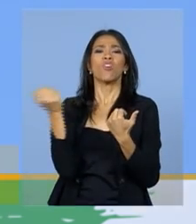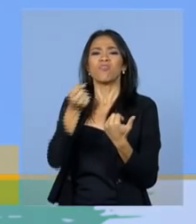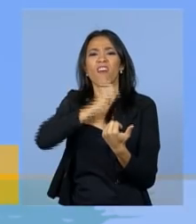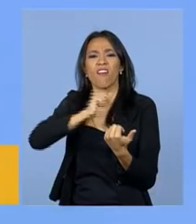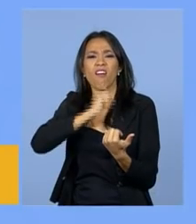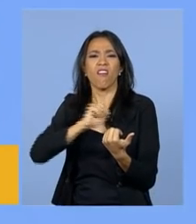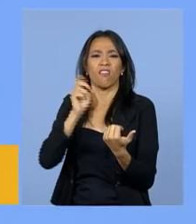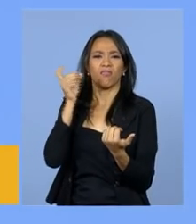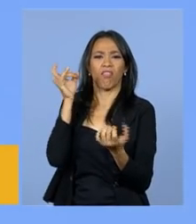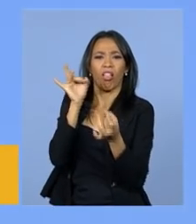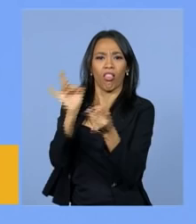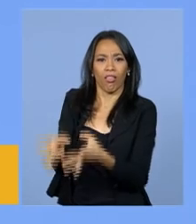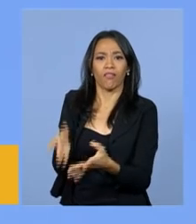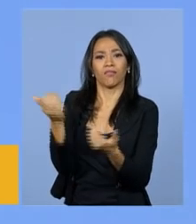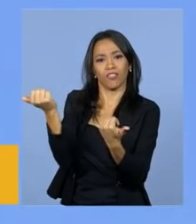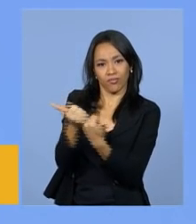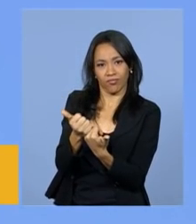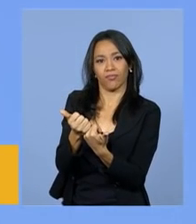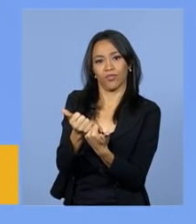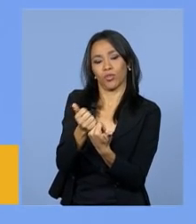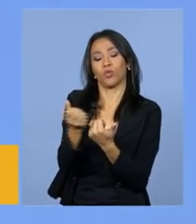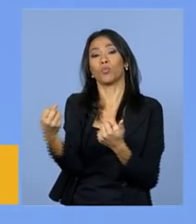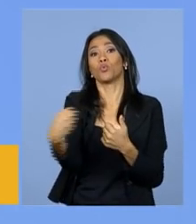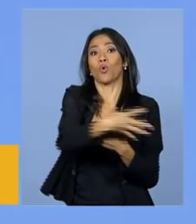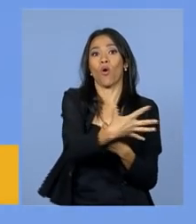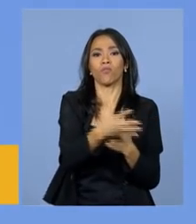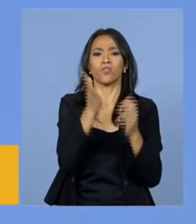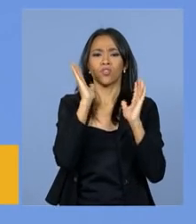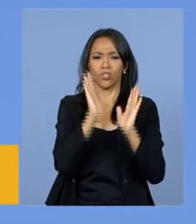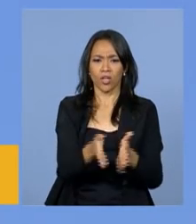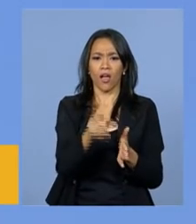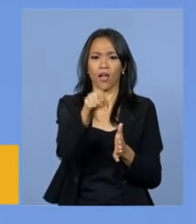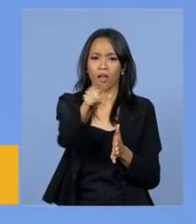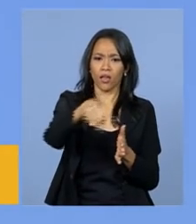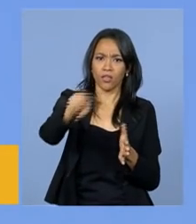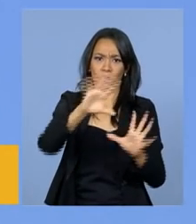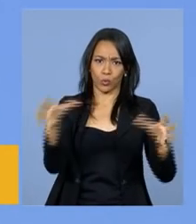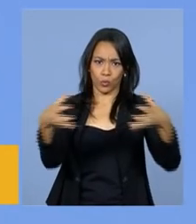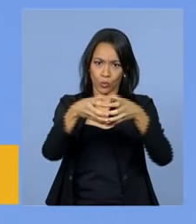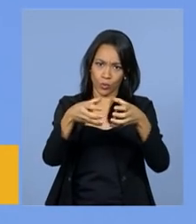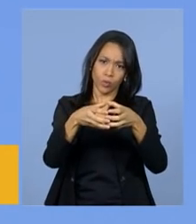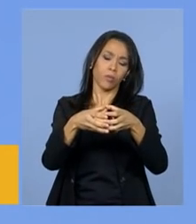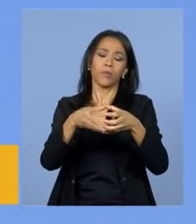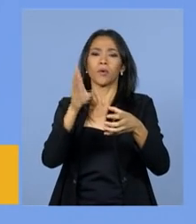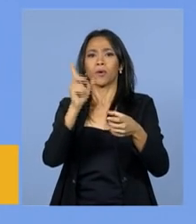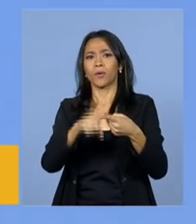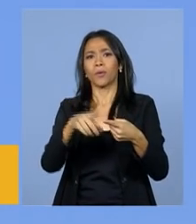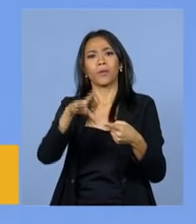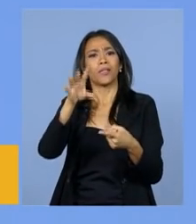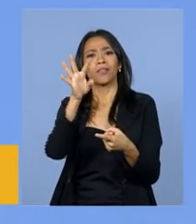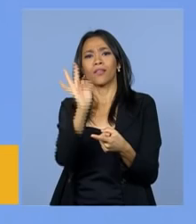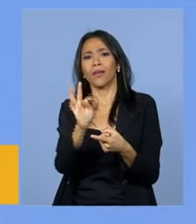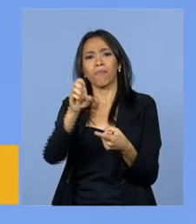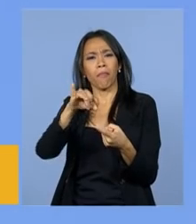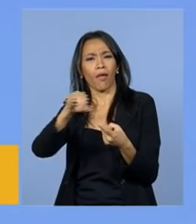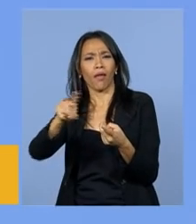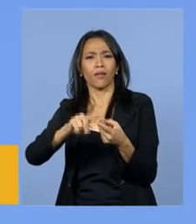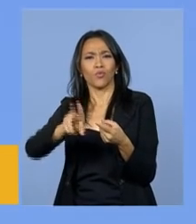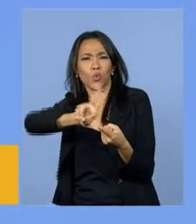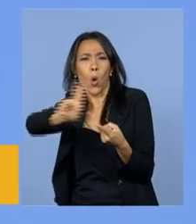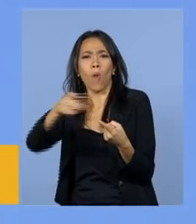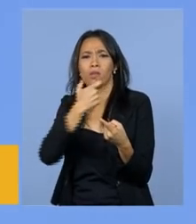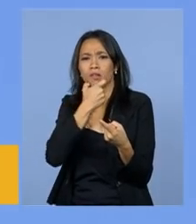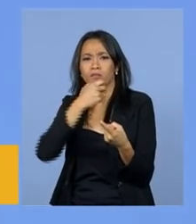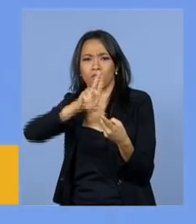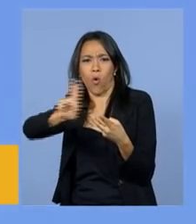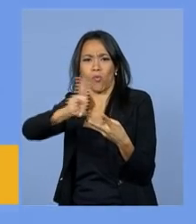antigos T-27 Tucano e já voaram na esquadrilha também aeronaves como o T-6 Texan, T-24